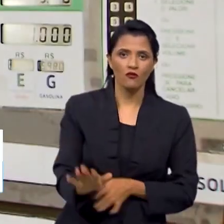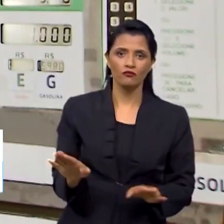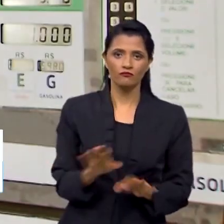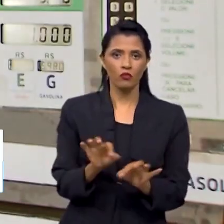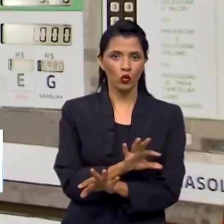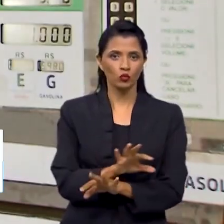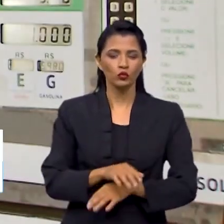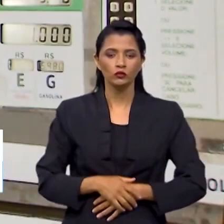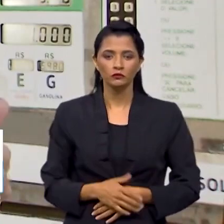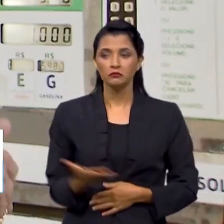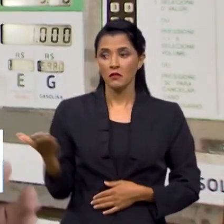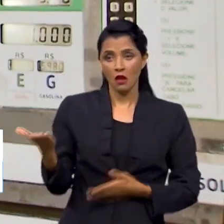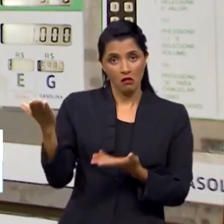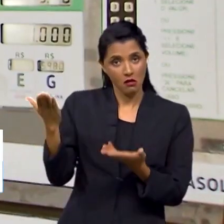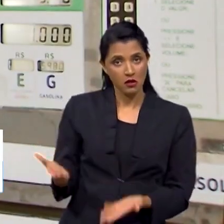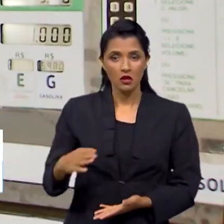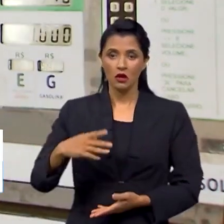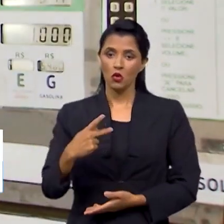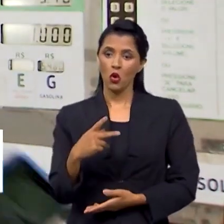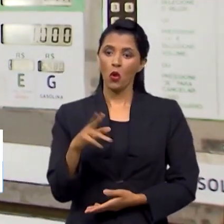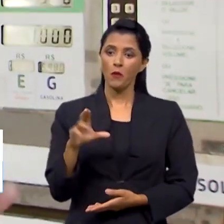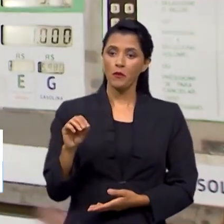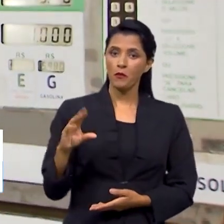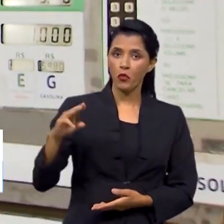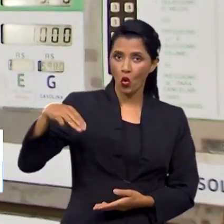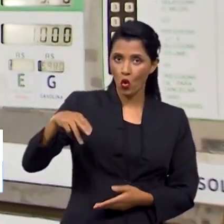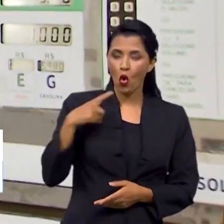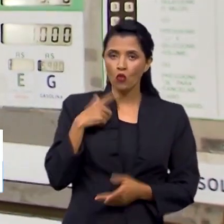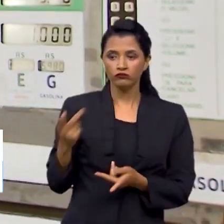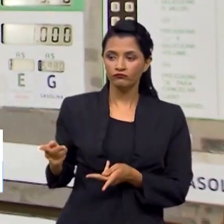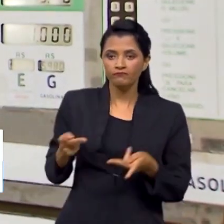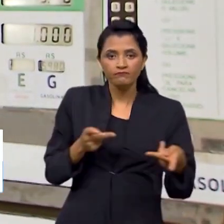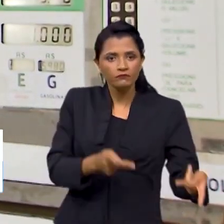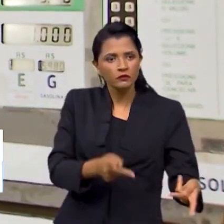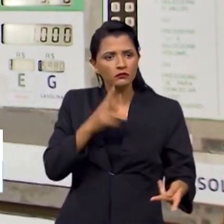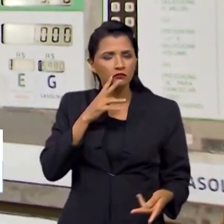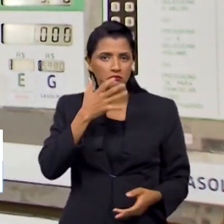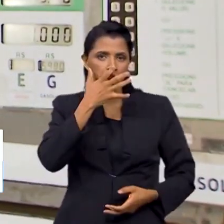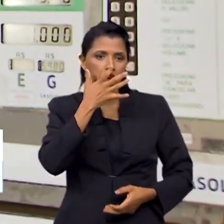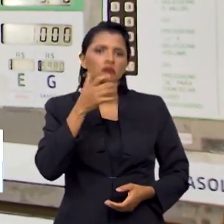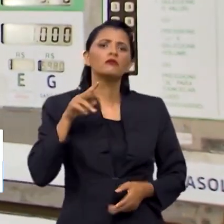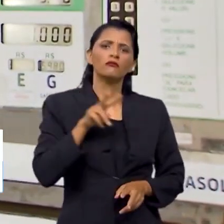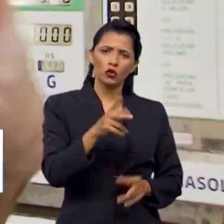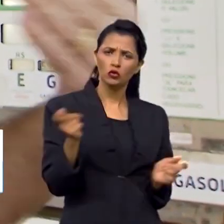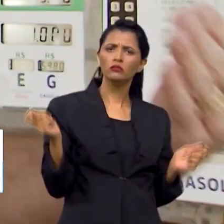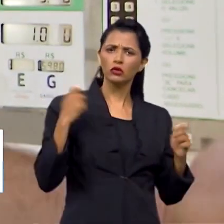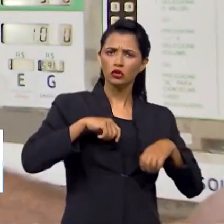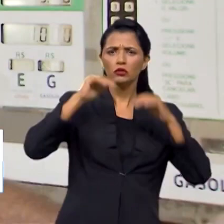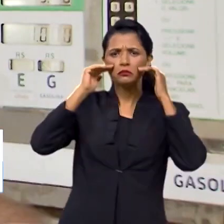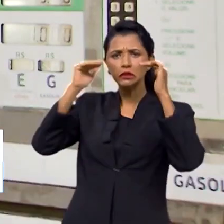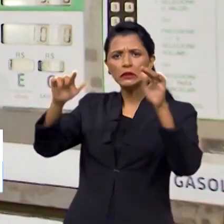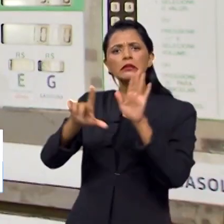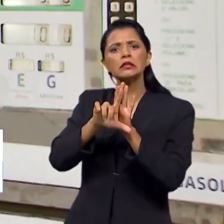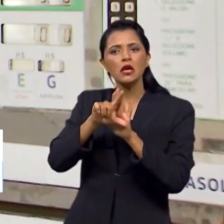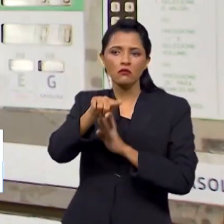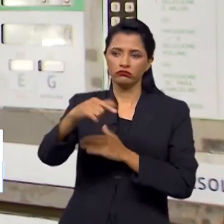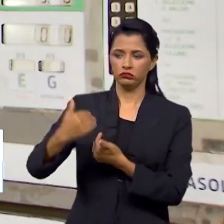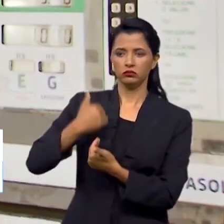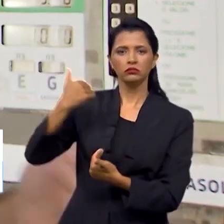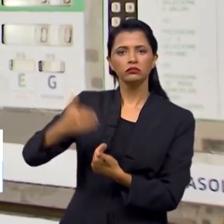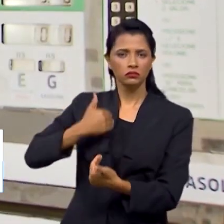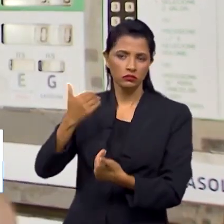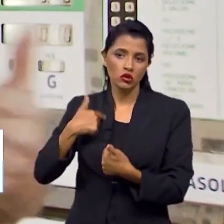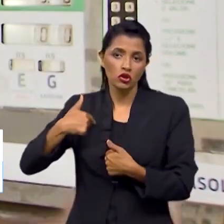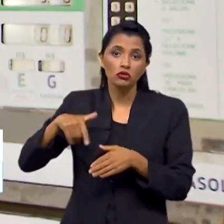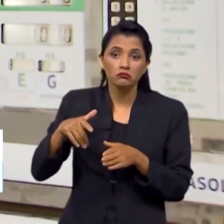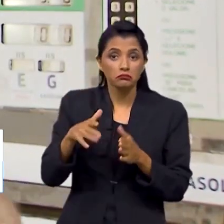com o PROCON, a Agência Nacional de Petróleo já está aqui visitando e viu que nós estamos aí cumprindo e essa é a recomendação que nós estamos